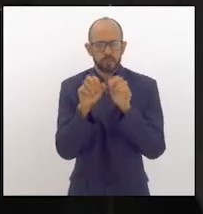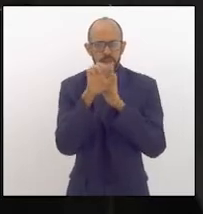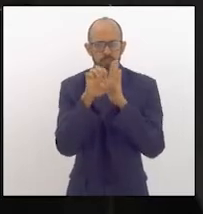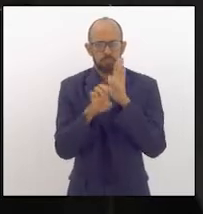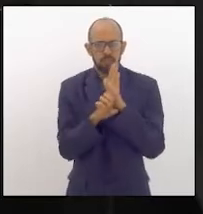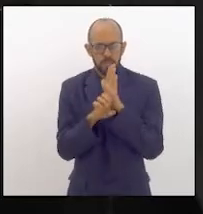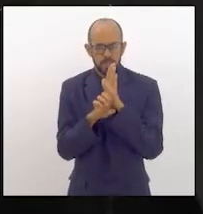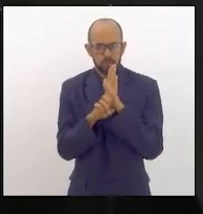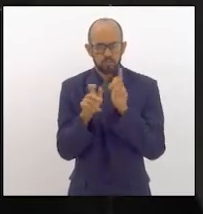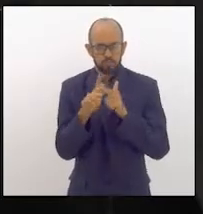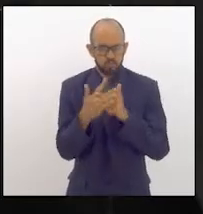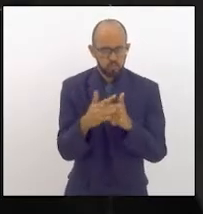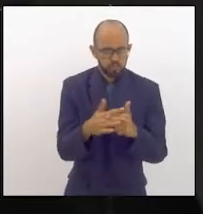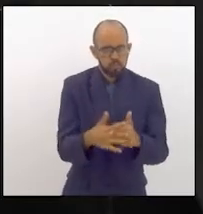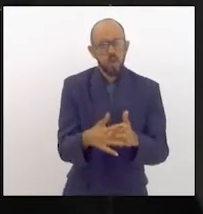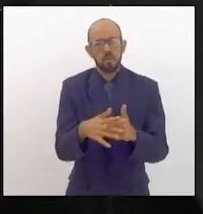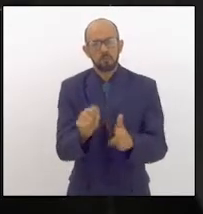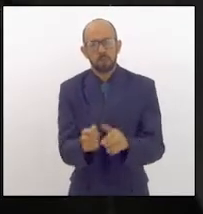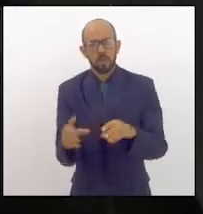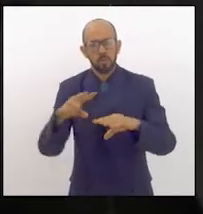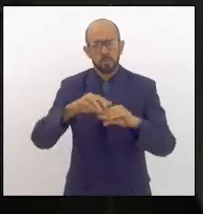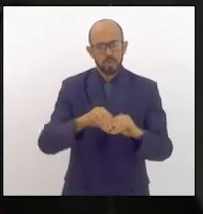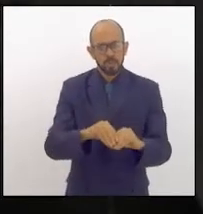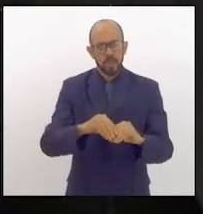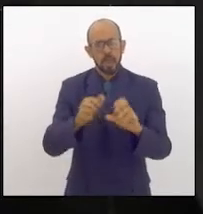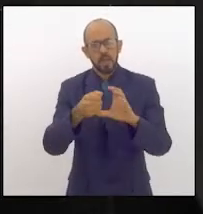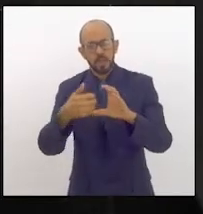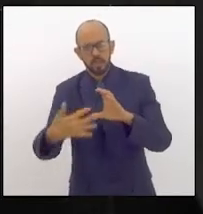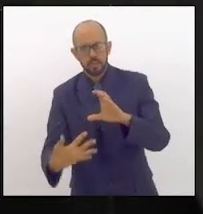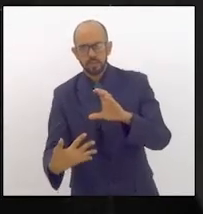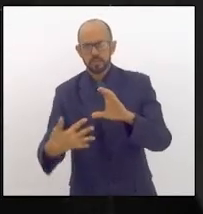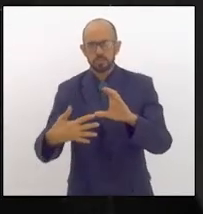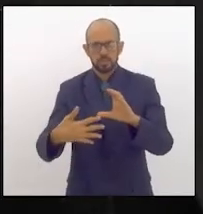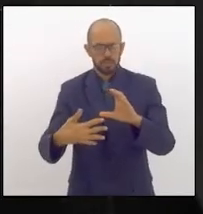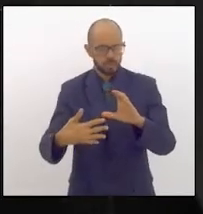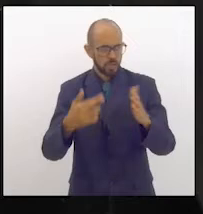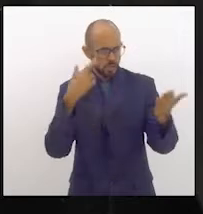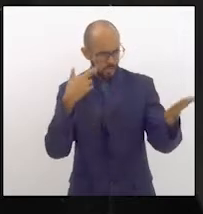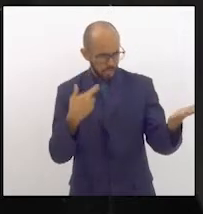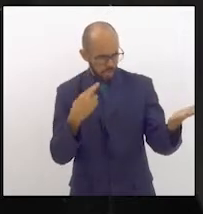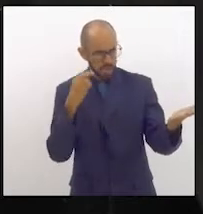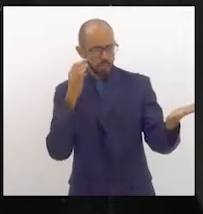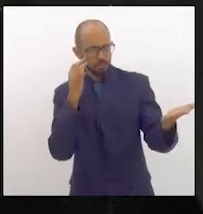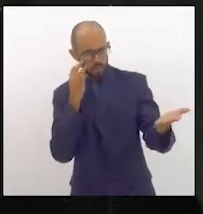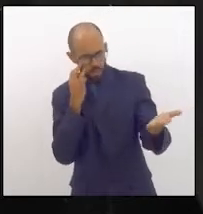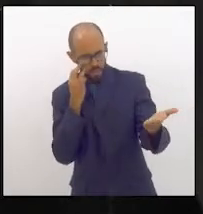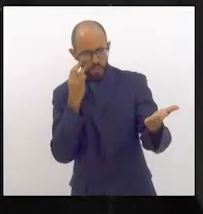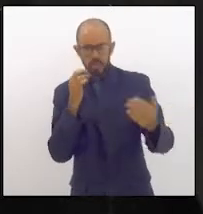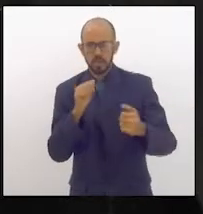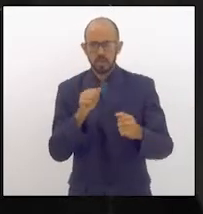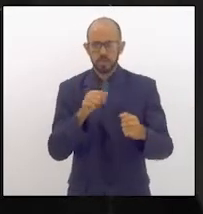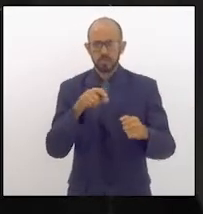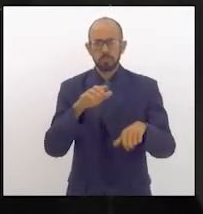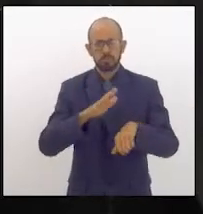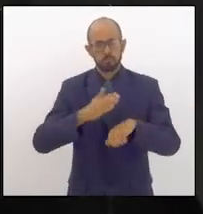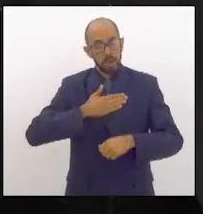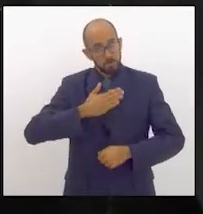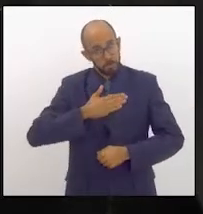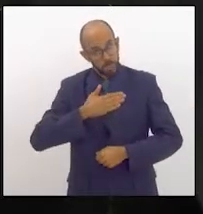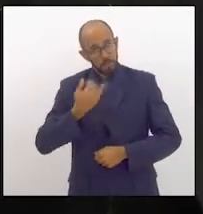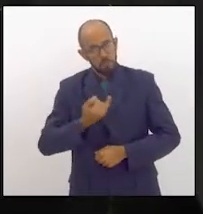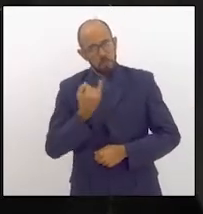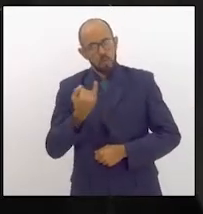no sentido de acrescentar aspectos Renata e Mônica que me parecem também importantes